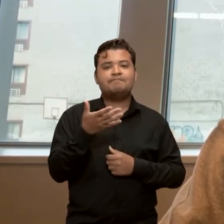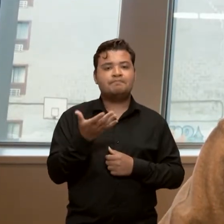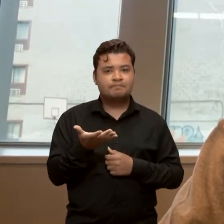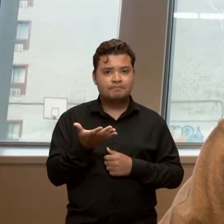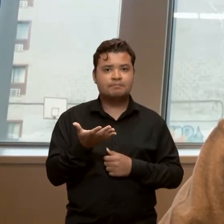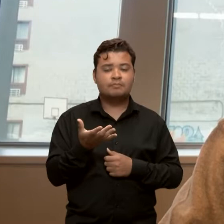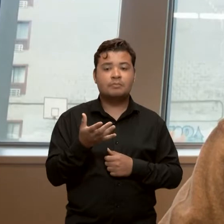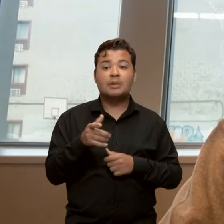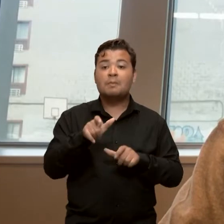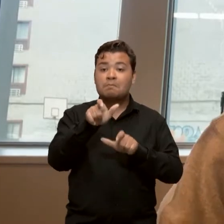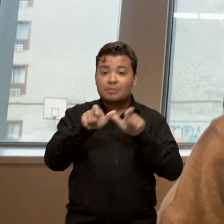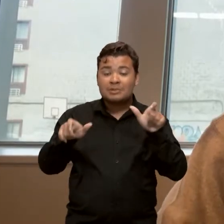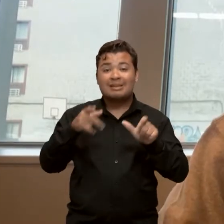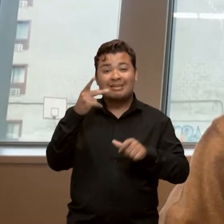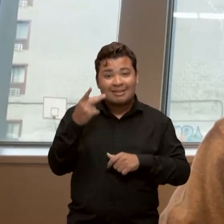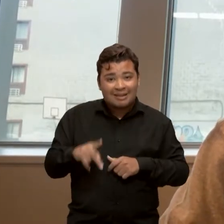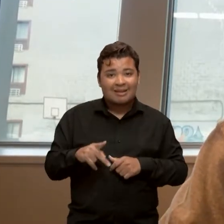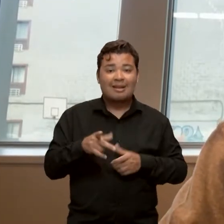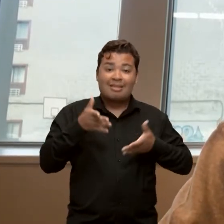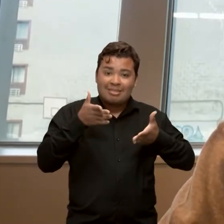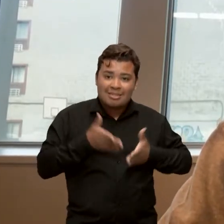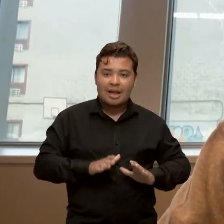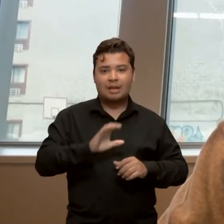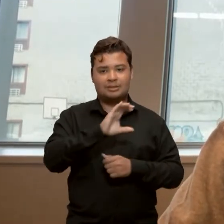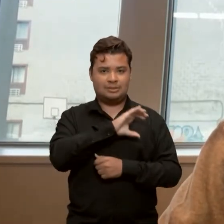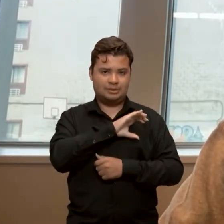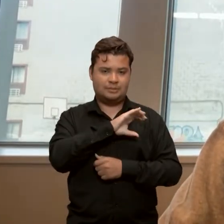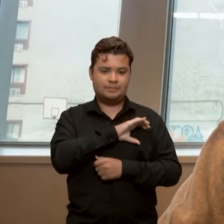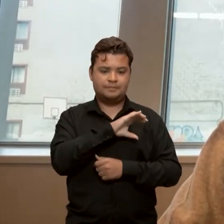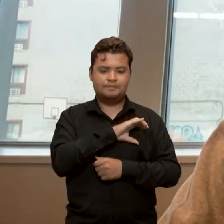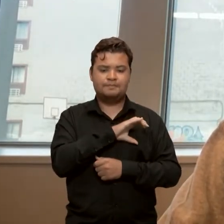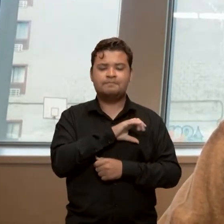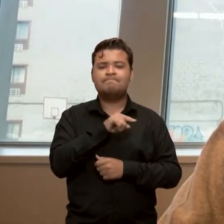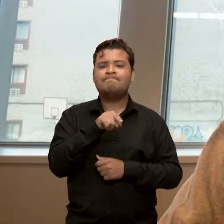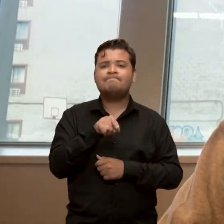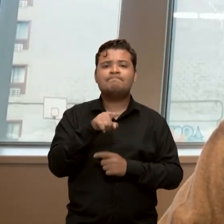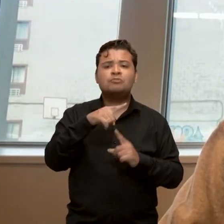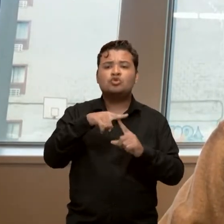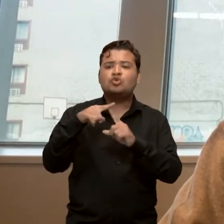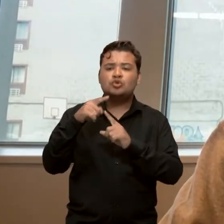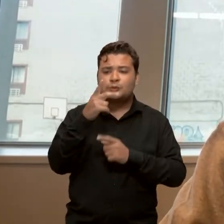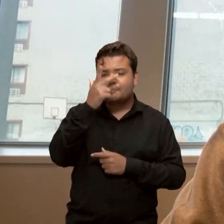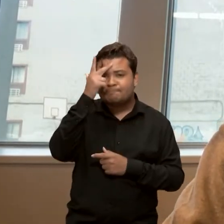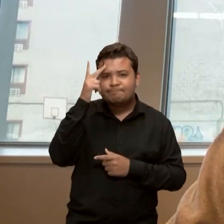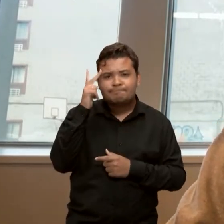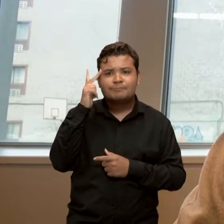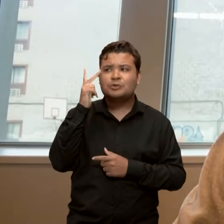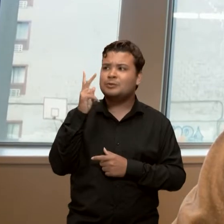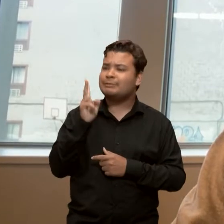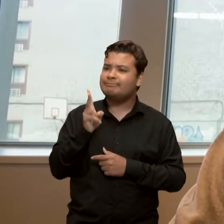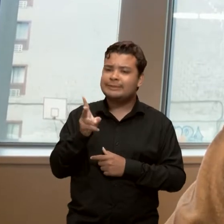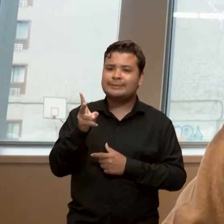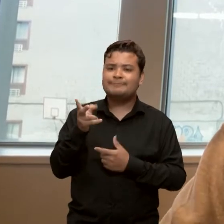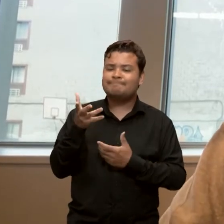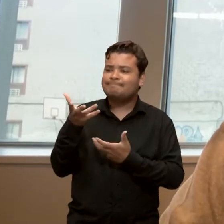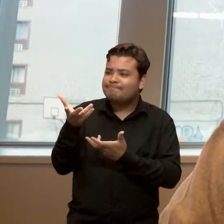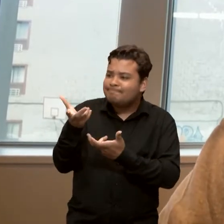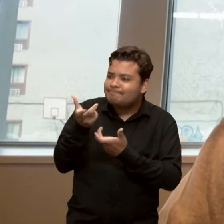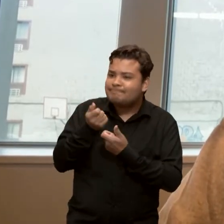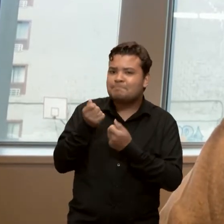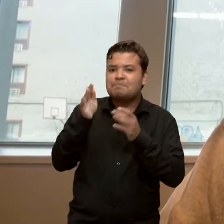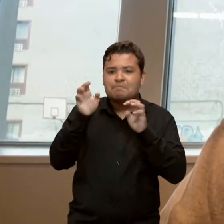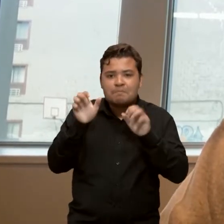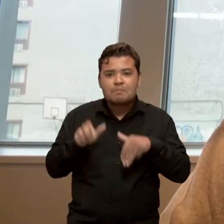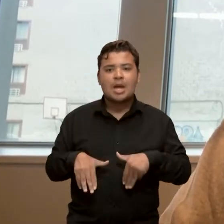o canadense, né, o nativo, né, do Canadá, é uma pessoa, geralmente são muito receptivos, né? Eles são muito preparados